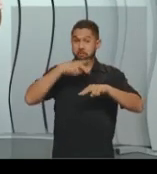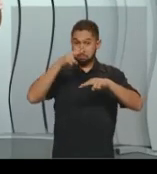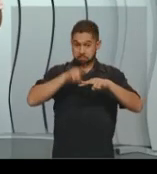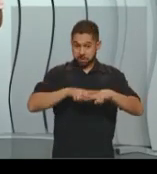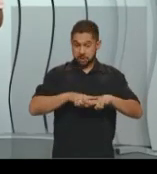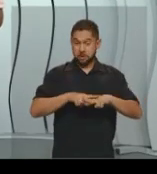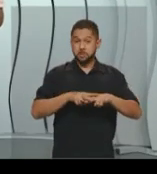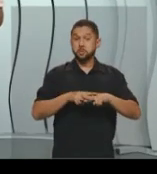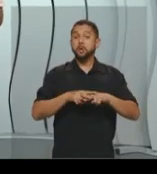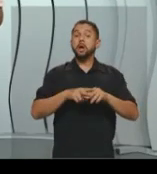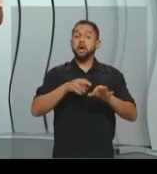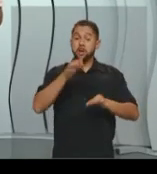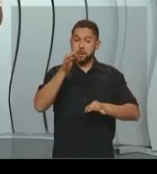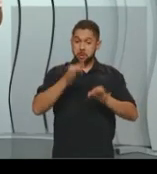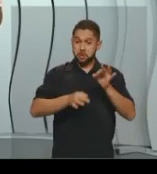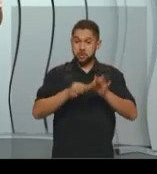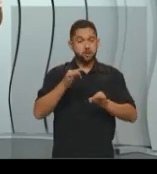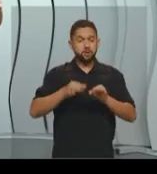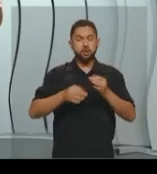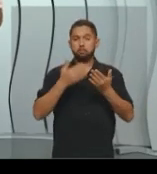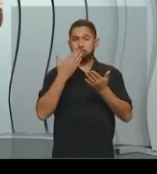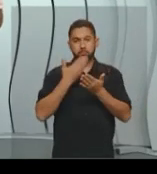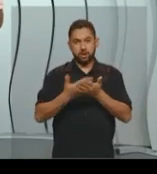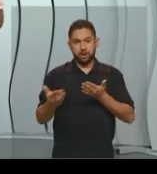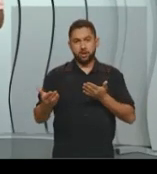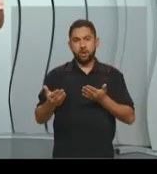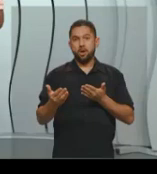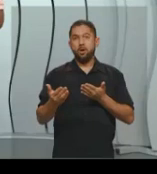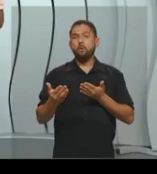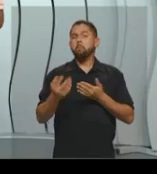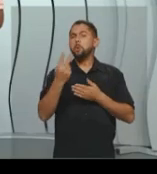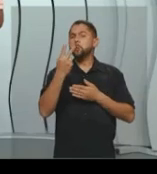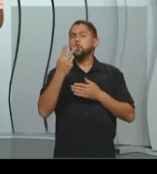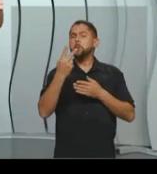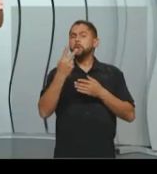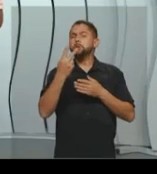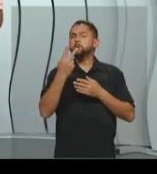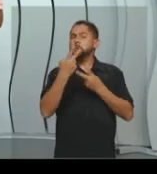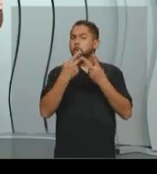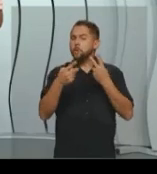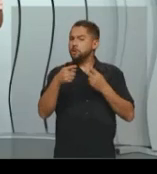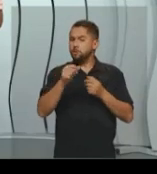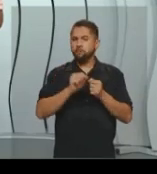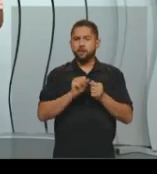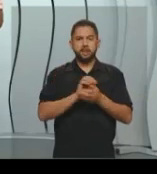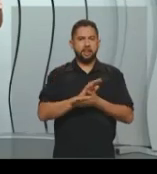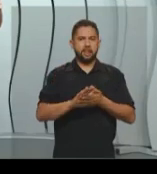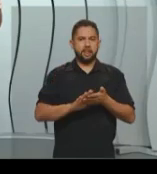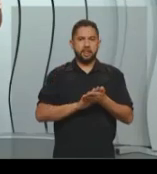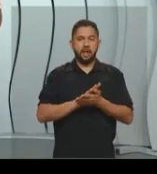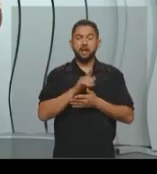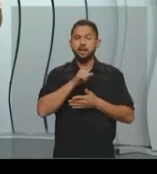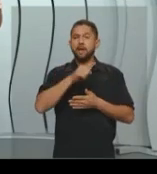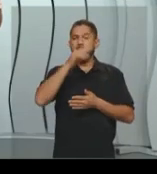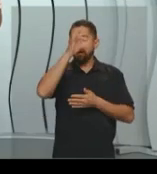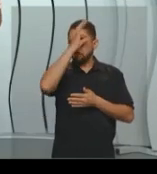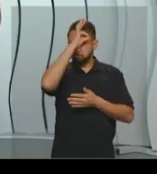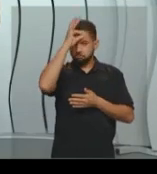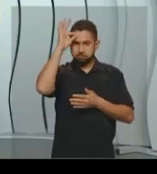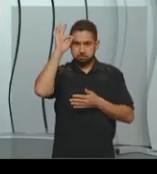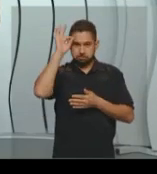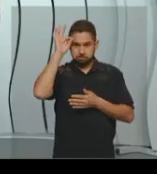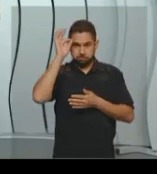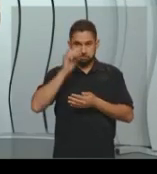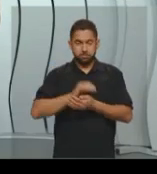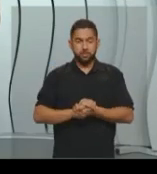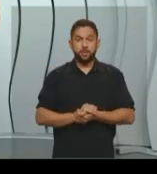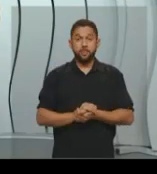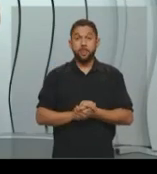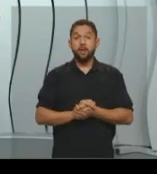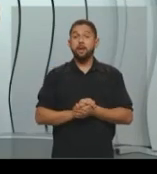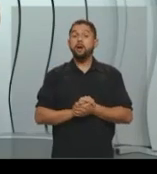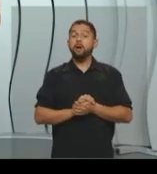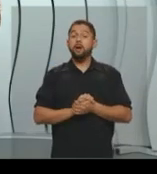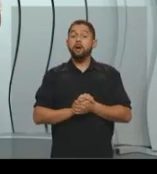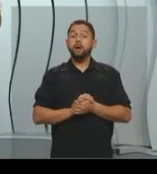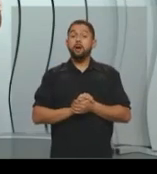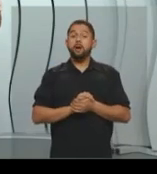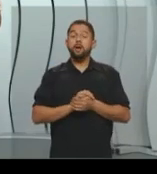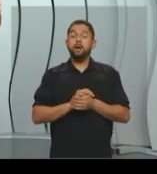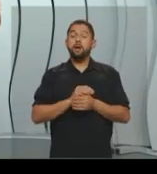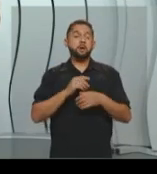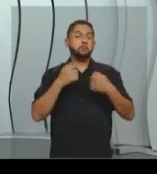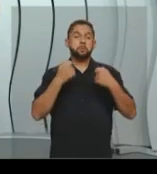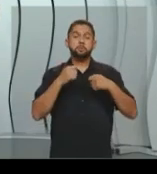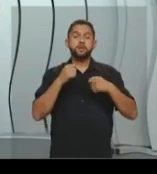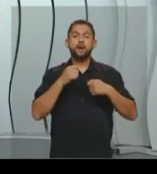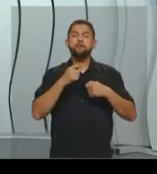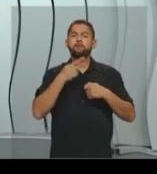injustamente por 2 crimes que ele não cometeu, e quando ofereceram para ele a possibilidade de dizer que ele não fez o que ele fez, portanto de